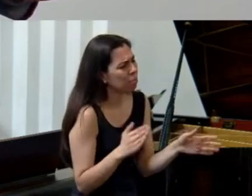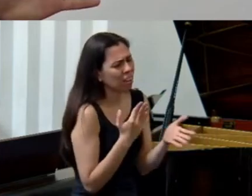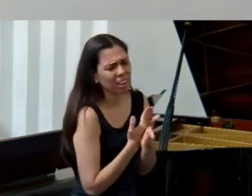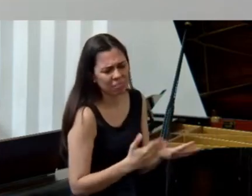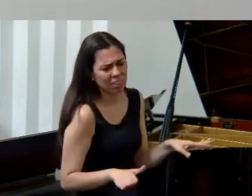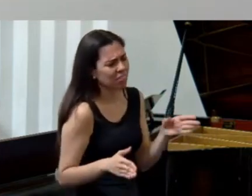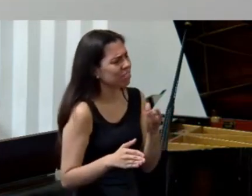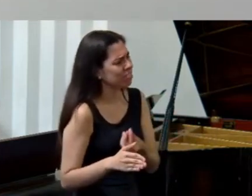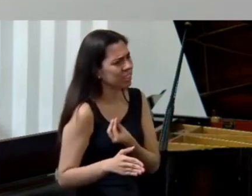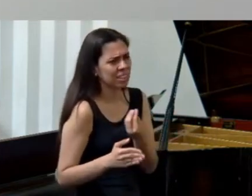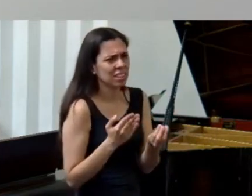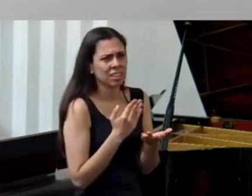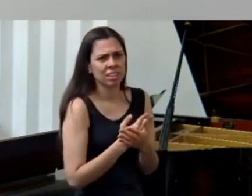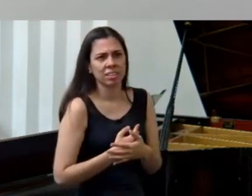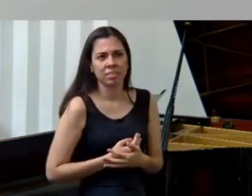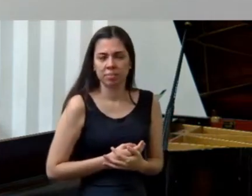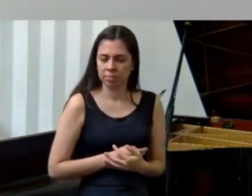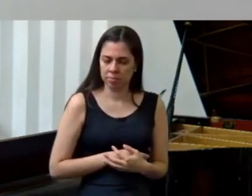Tira a minha vida.